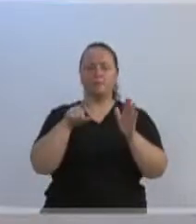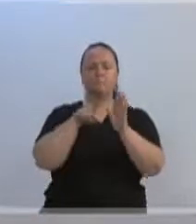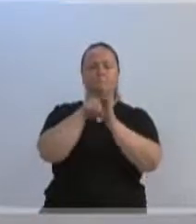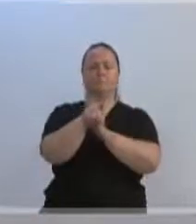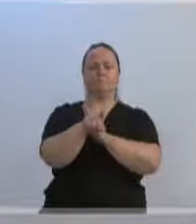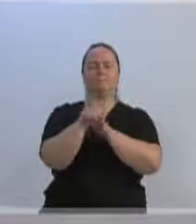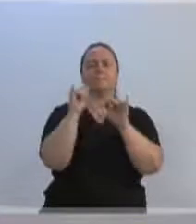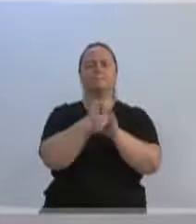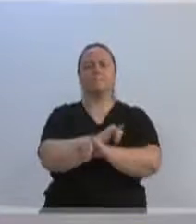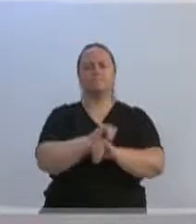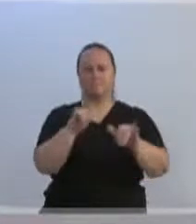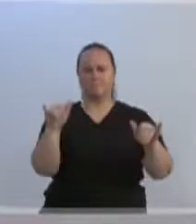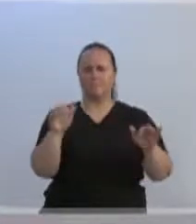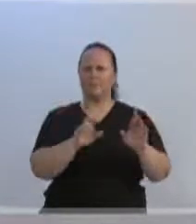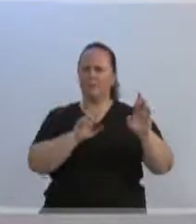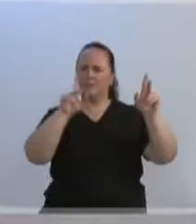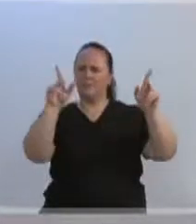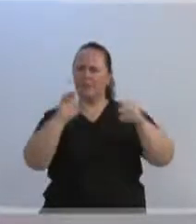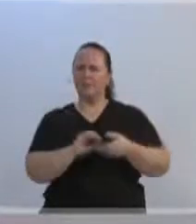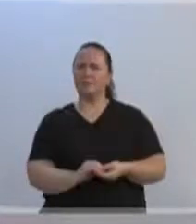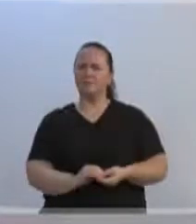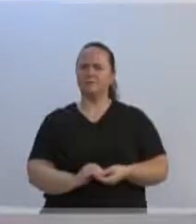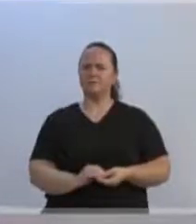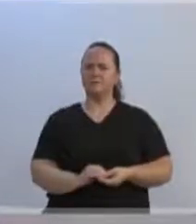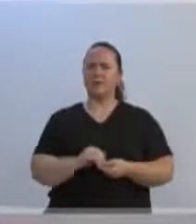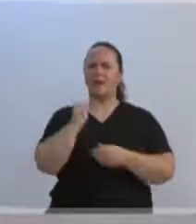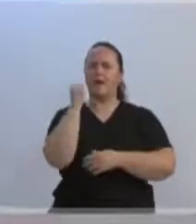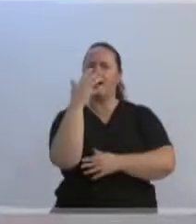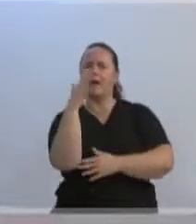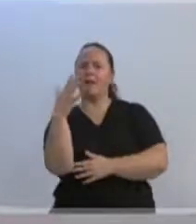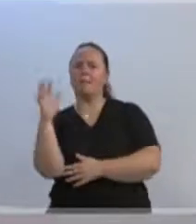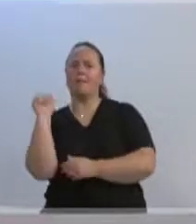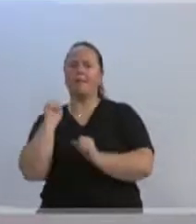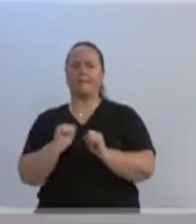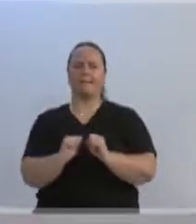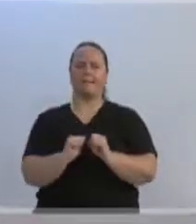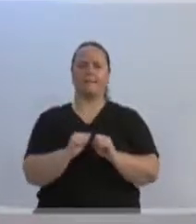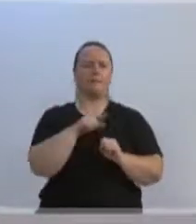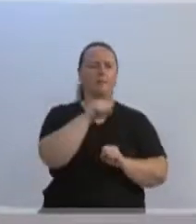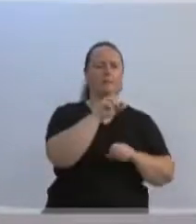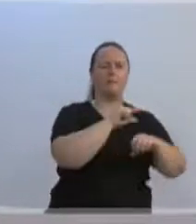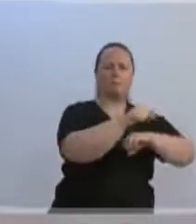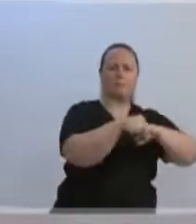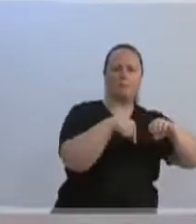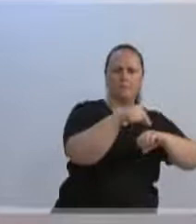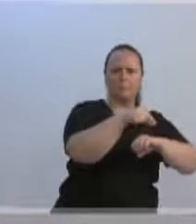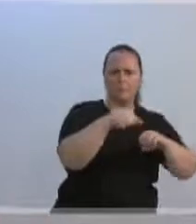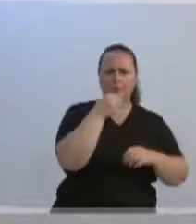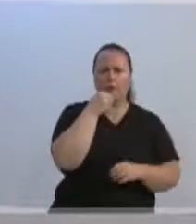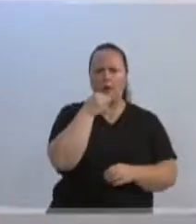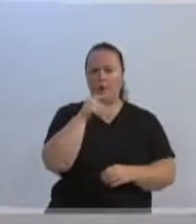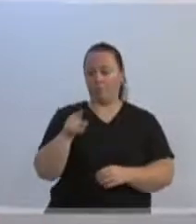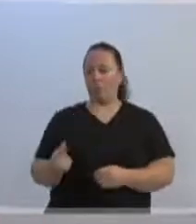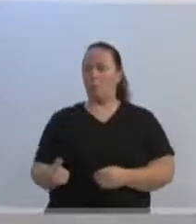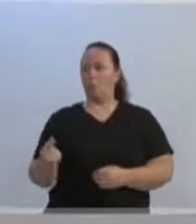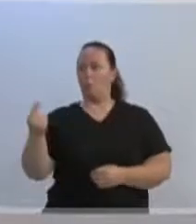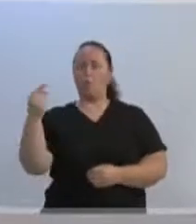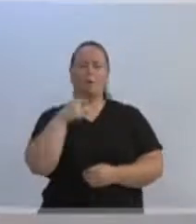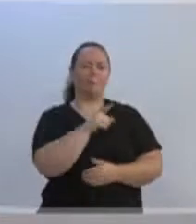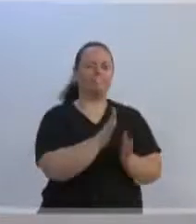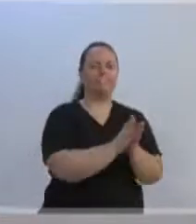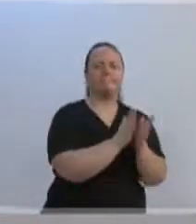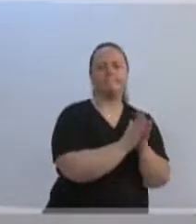melhor mencionei são diferentes do povo da merda claro que são se analisarmos a classe social poder aquisitivo